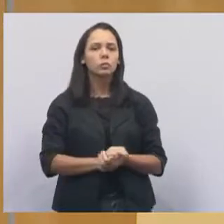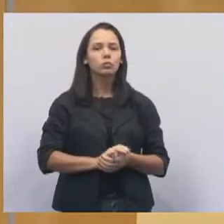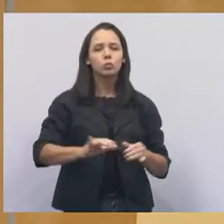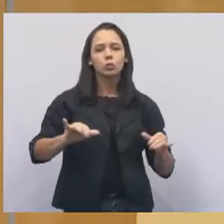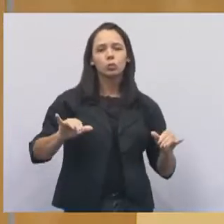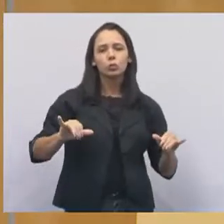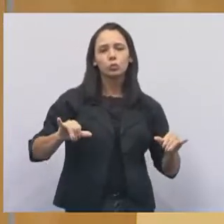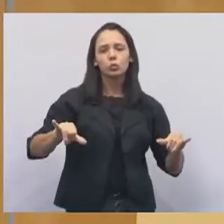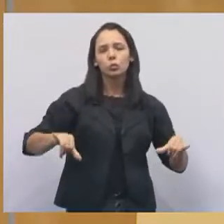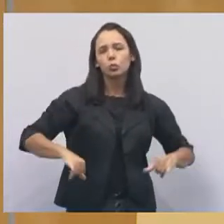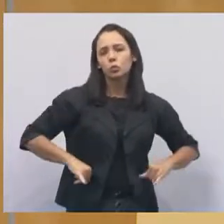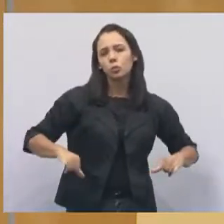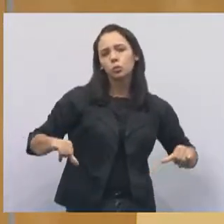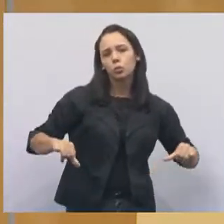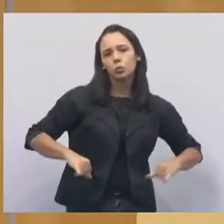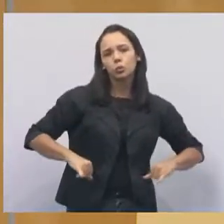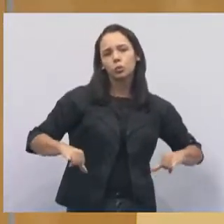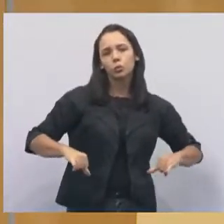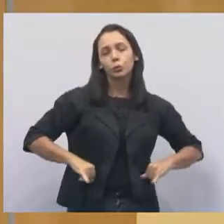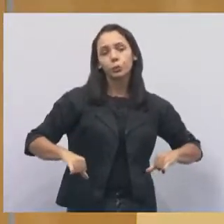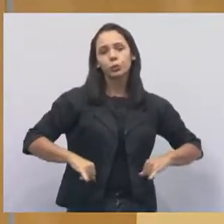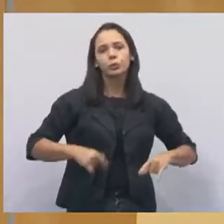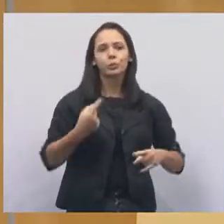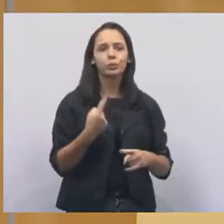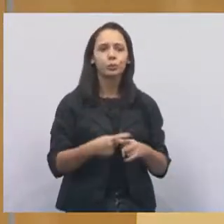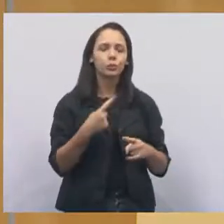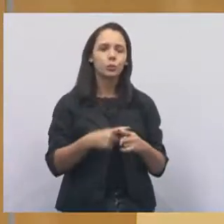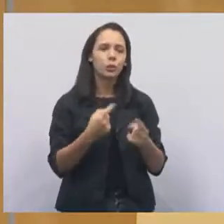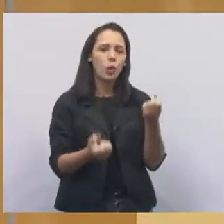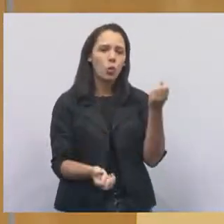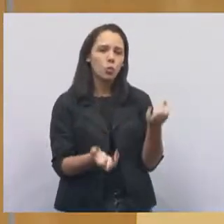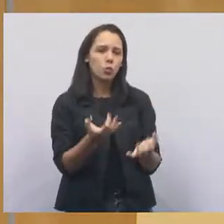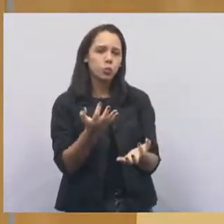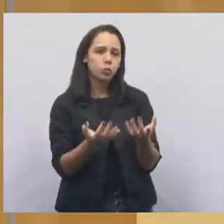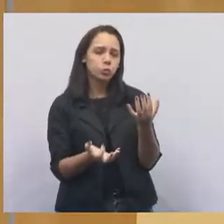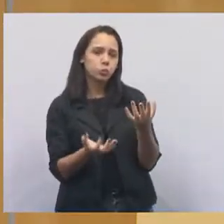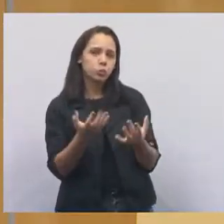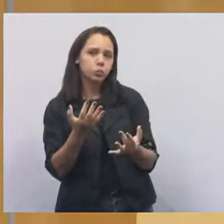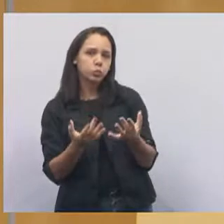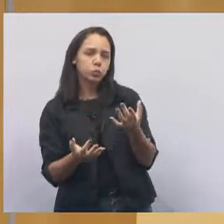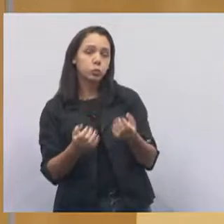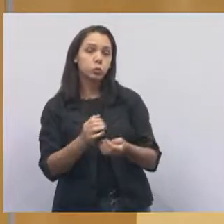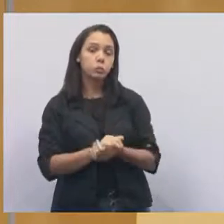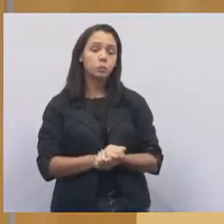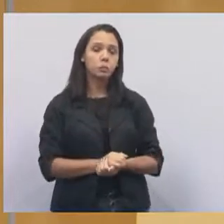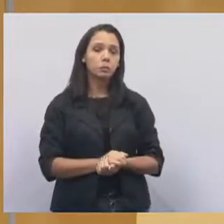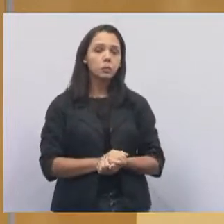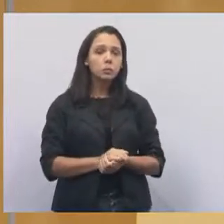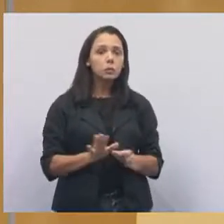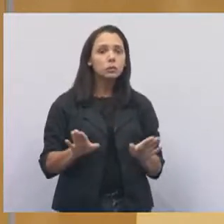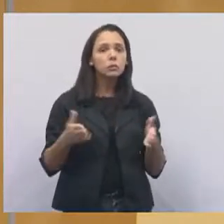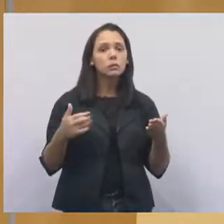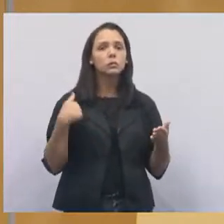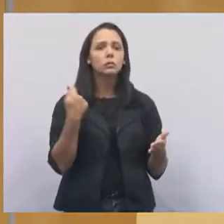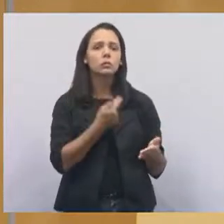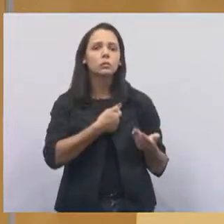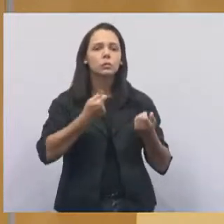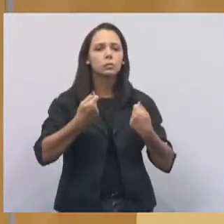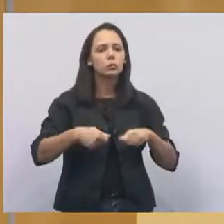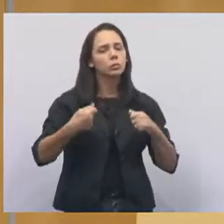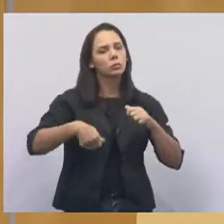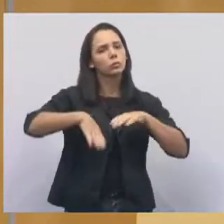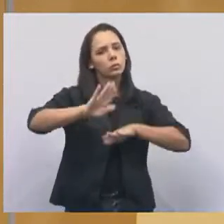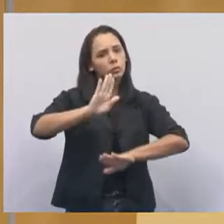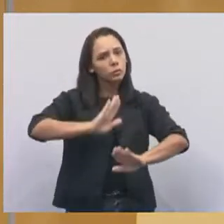somem é sofrem com essas queimadas aí indiscriminadas então acho que a gente tem que tomar